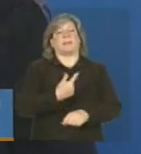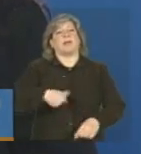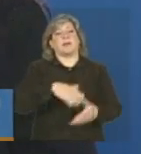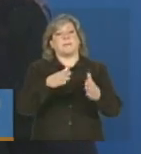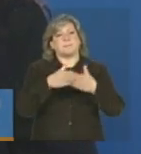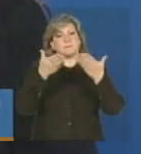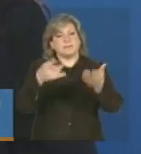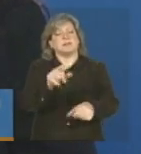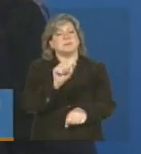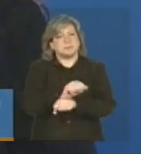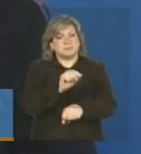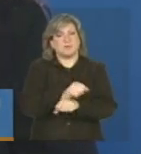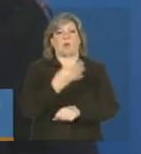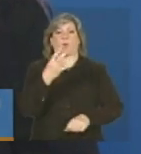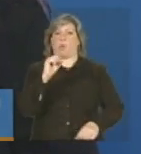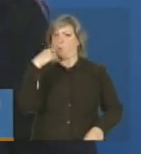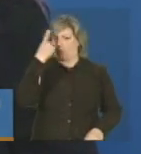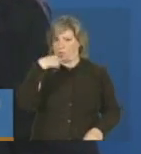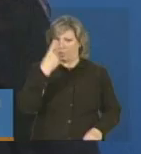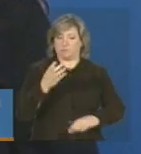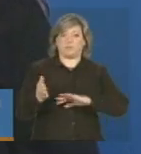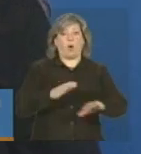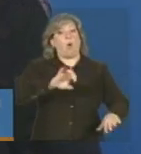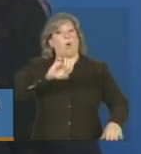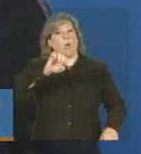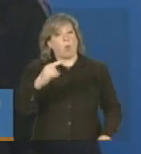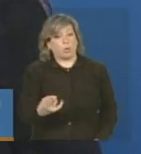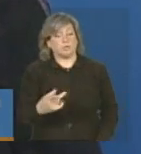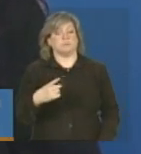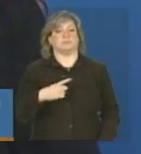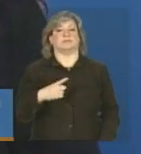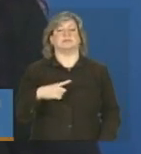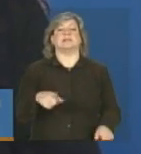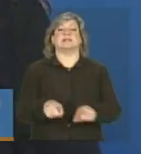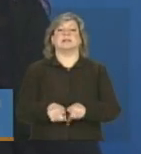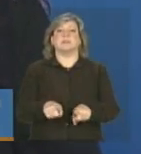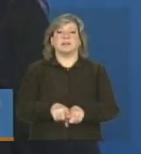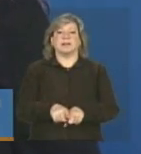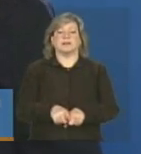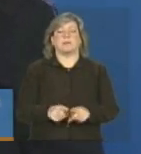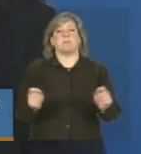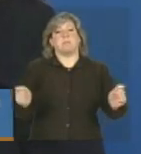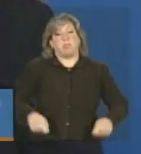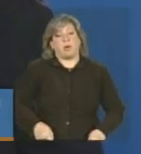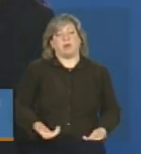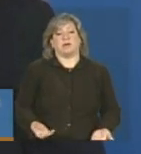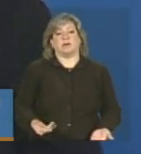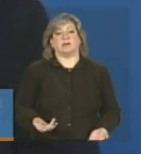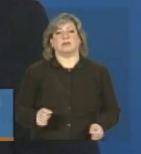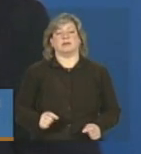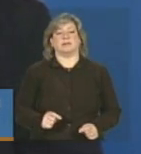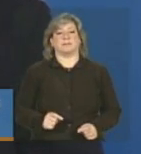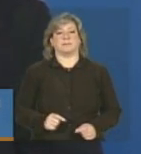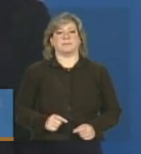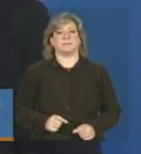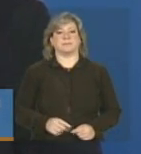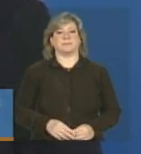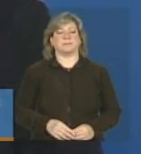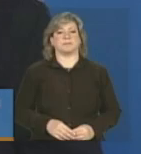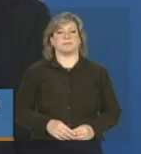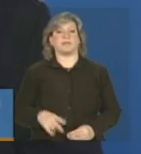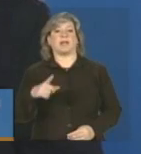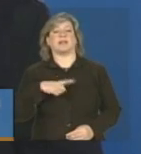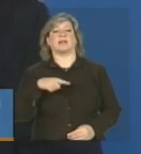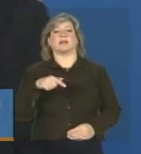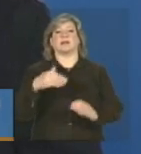pede que aguarde 48 horas. Outro motivo pode ser que tenha o